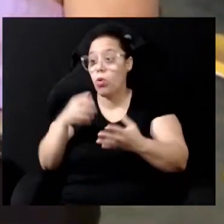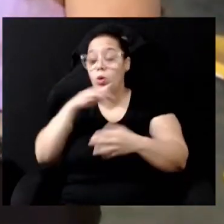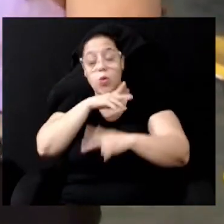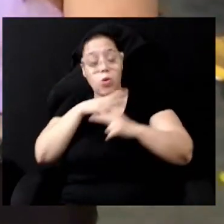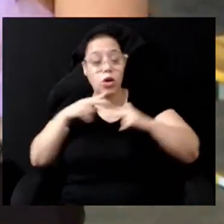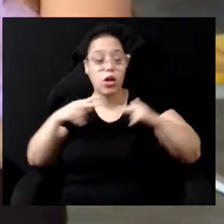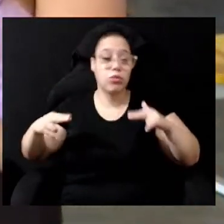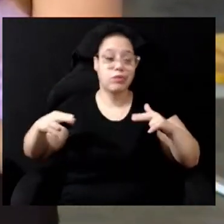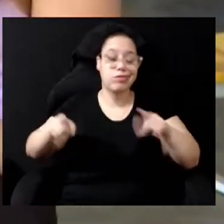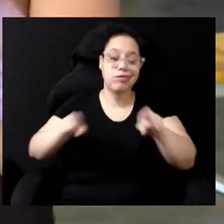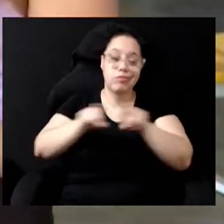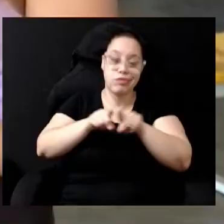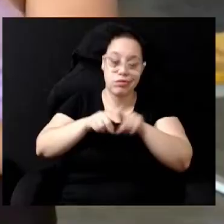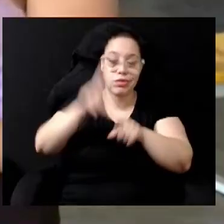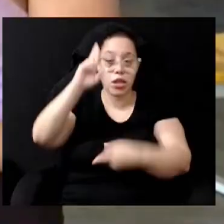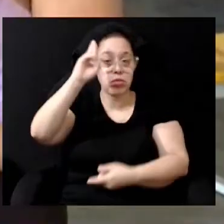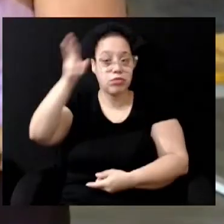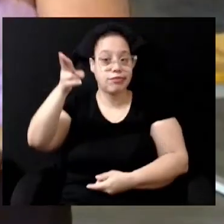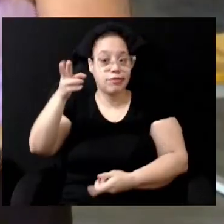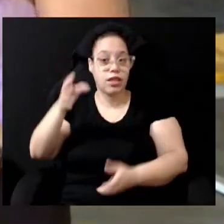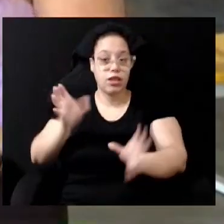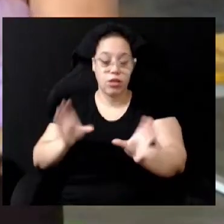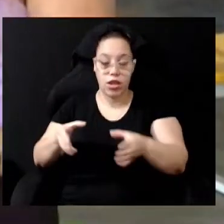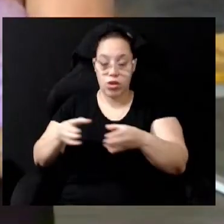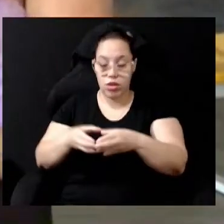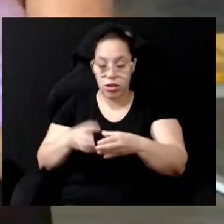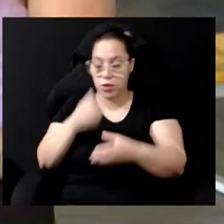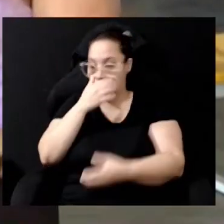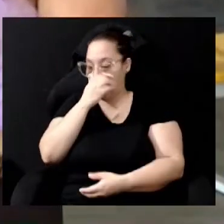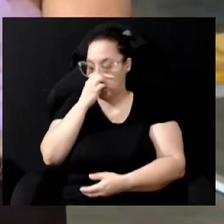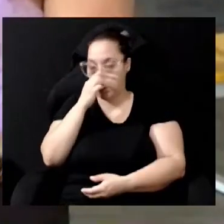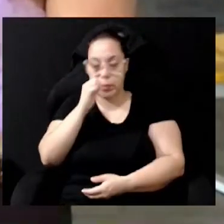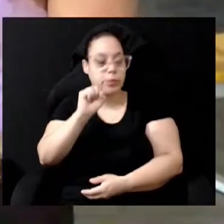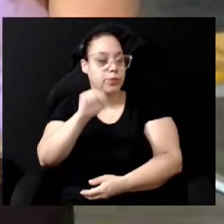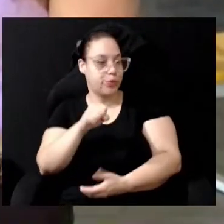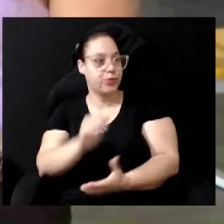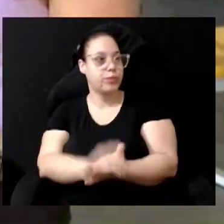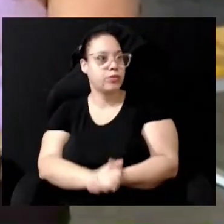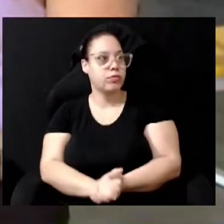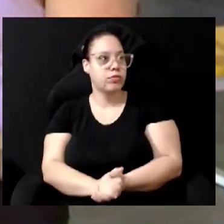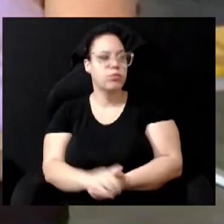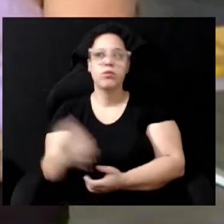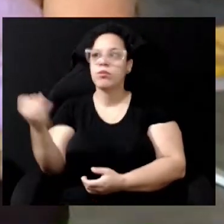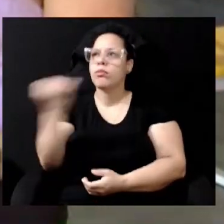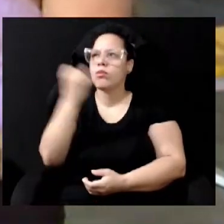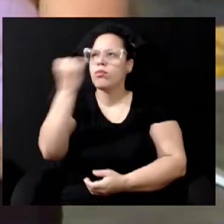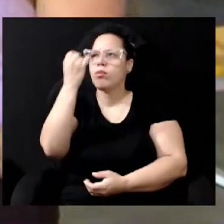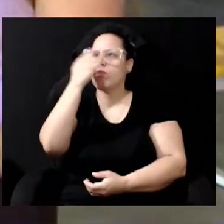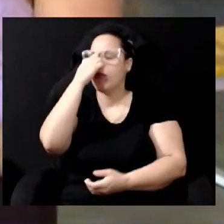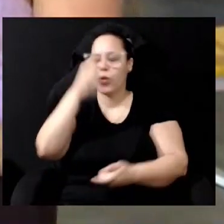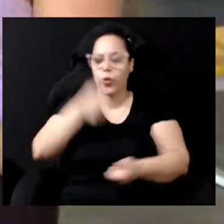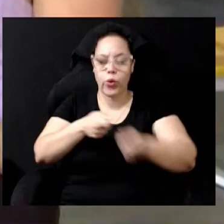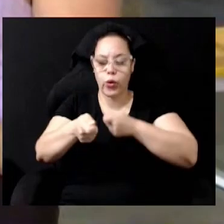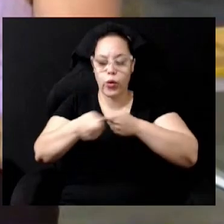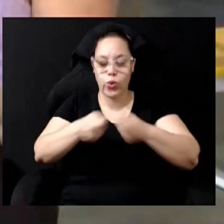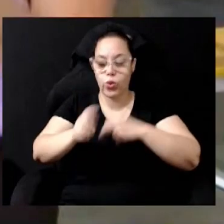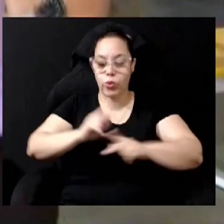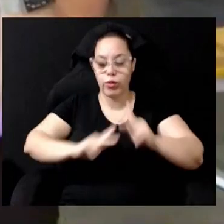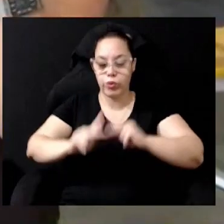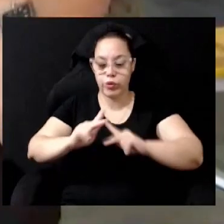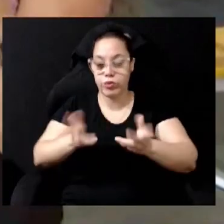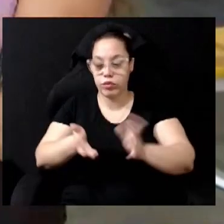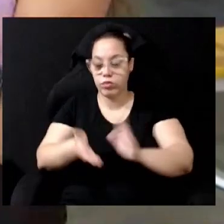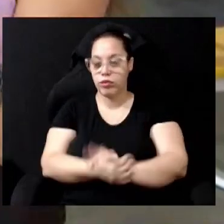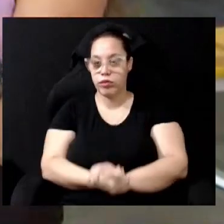os tutores e para a comunidade, né? Sim, é importante, né, o controle populacional, né, que são